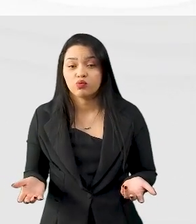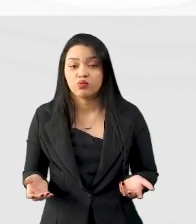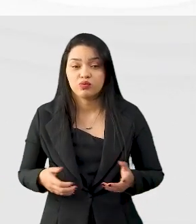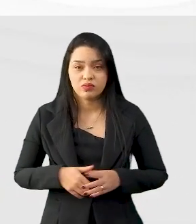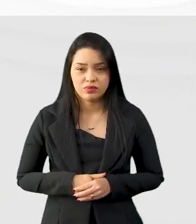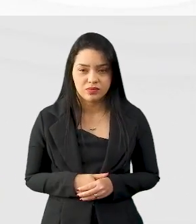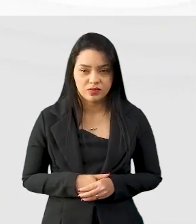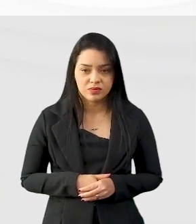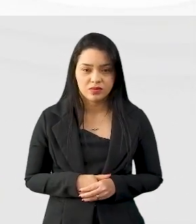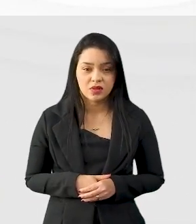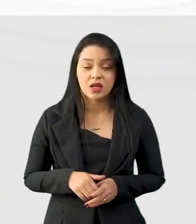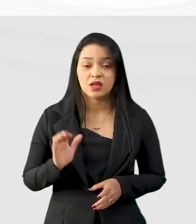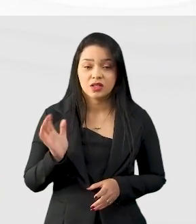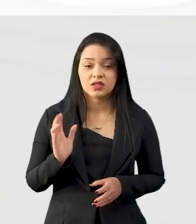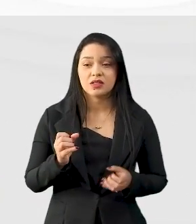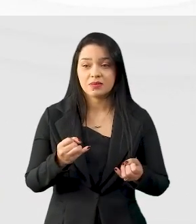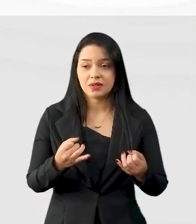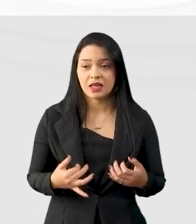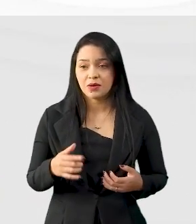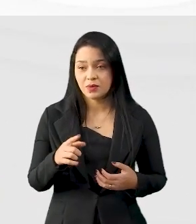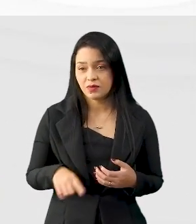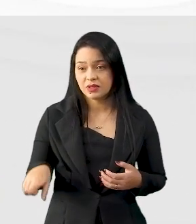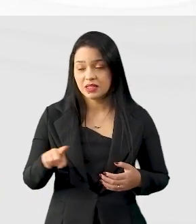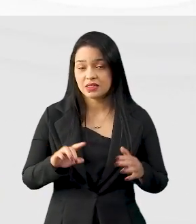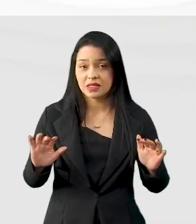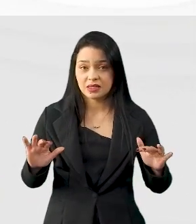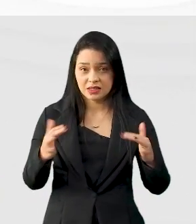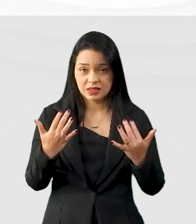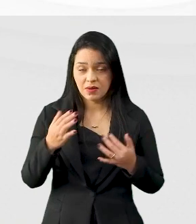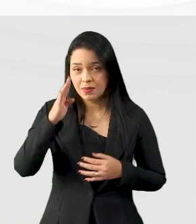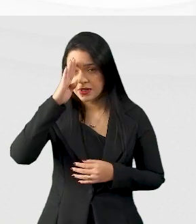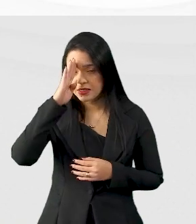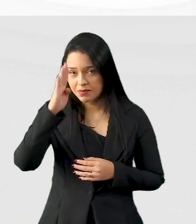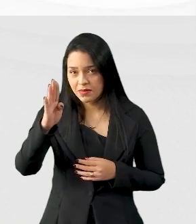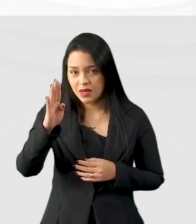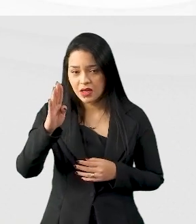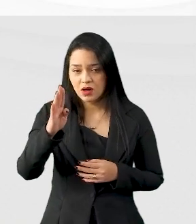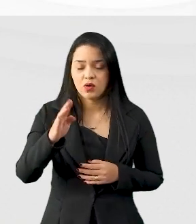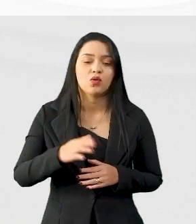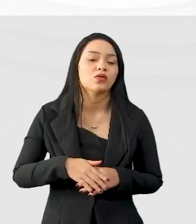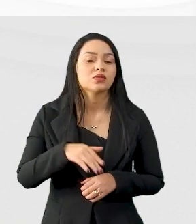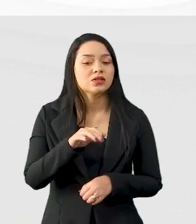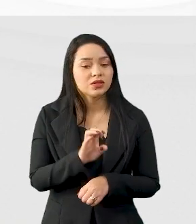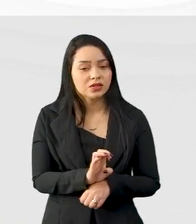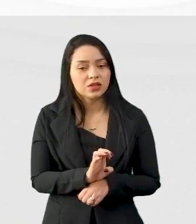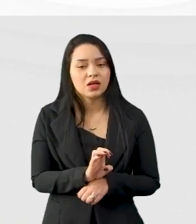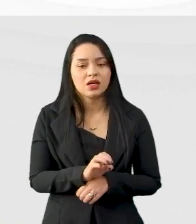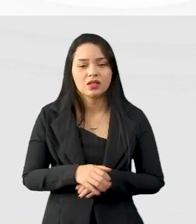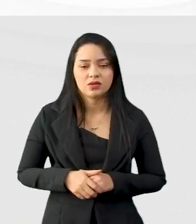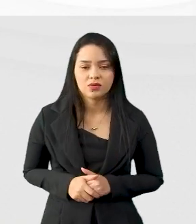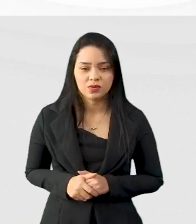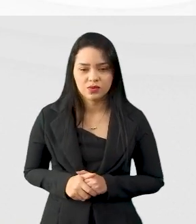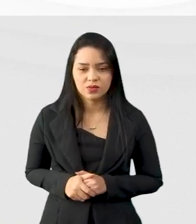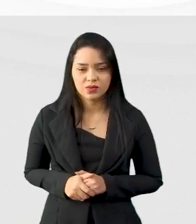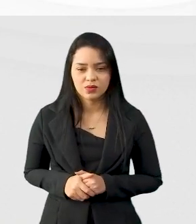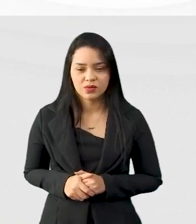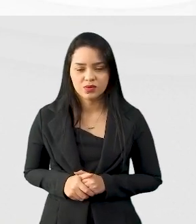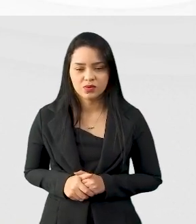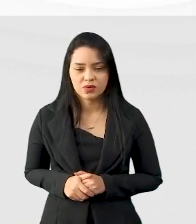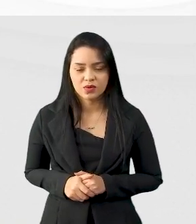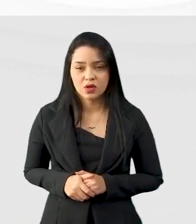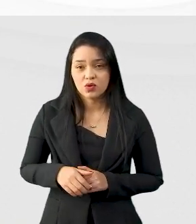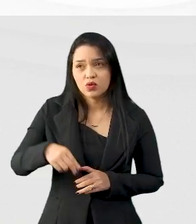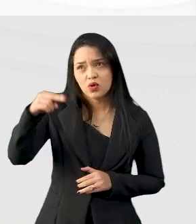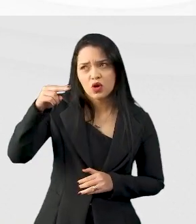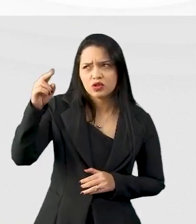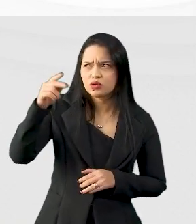muito claro contigo, né? Atenção, principalmente aos estados, né? No caso, o ponto mais ao norte